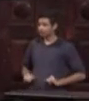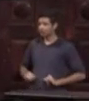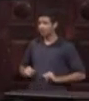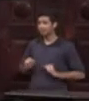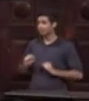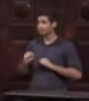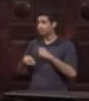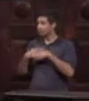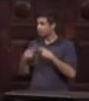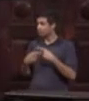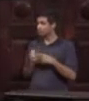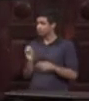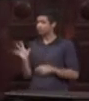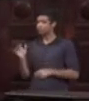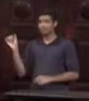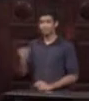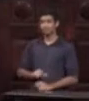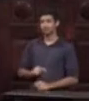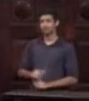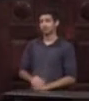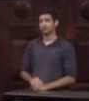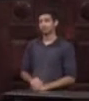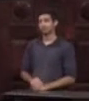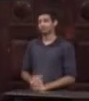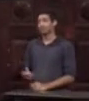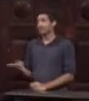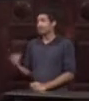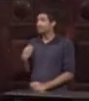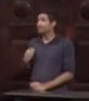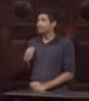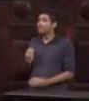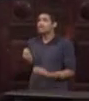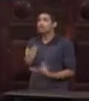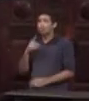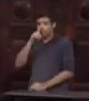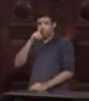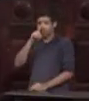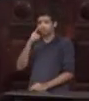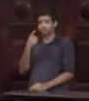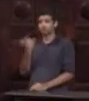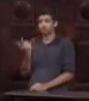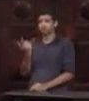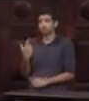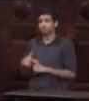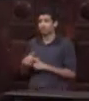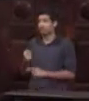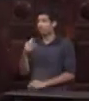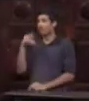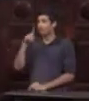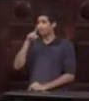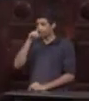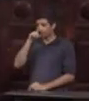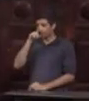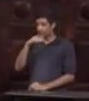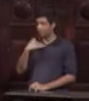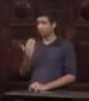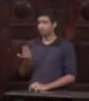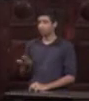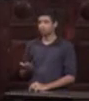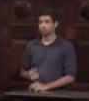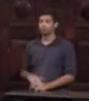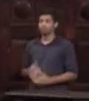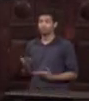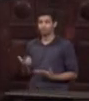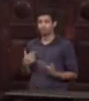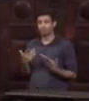vida. Está correndo risco de vida, correndo o risco de não sair da unidade, sair morto e não ser socioeducado. Então,